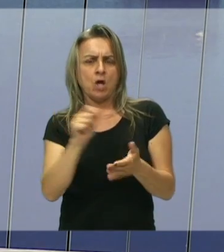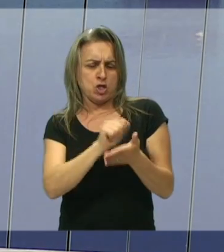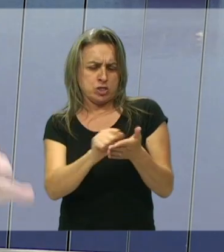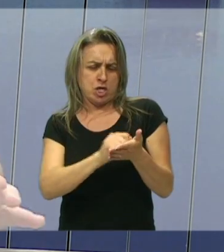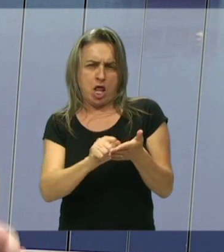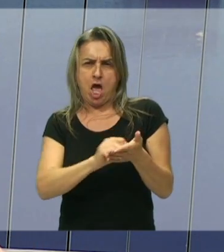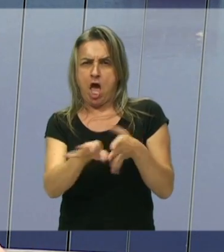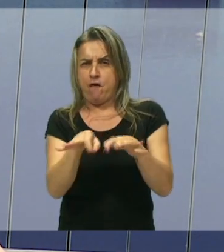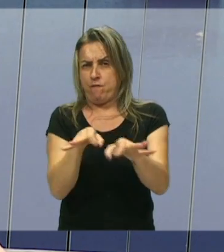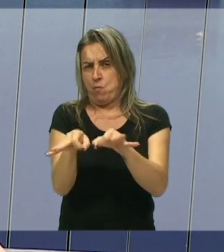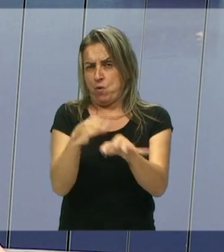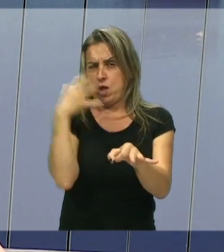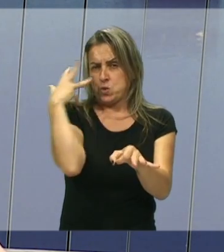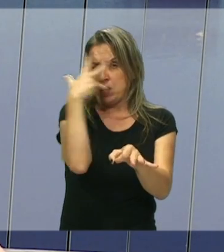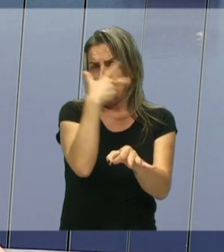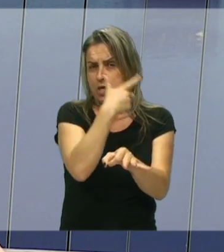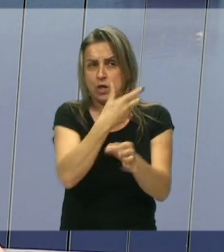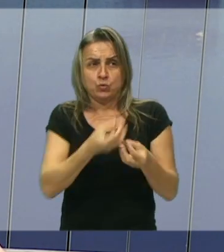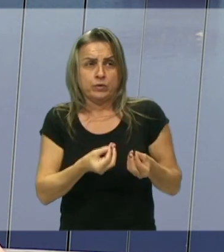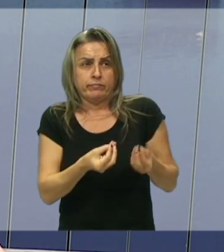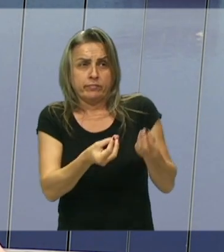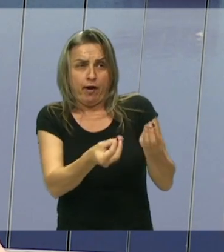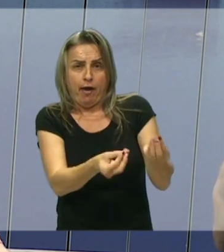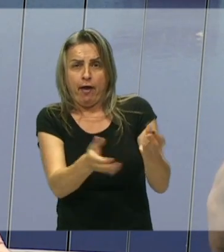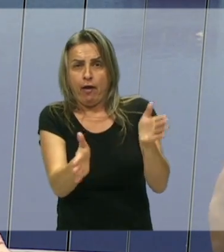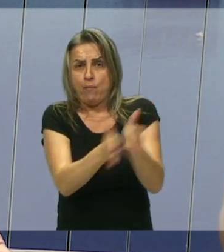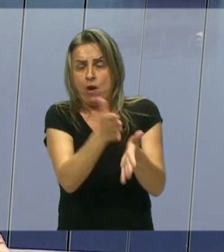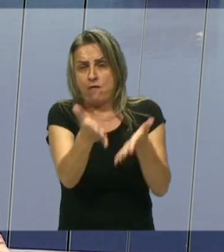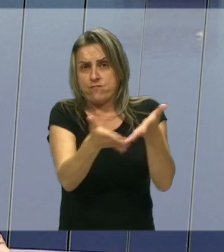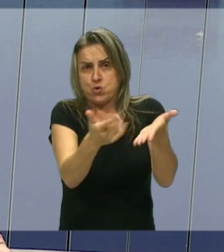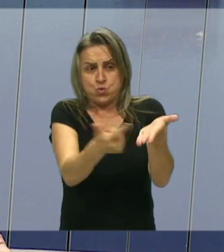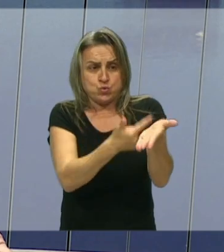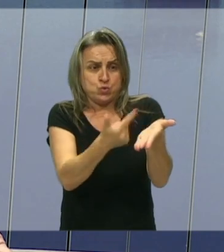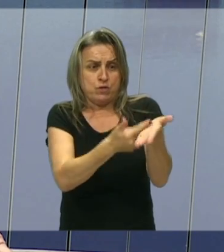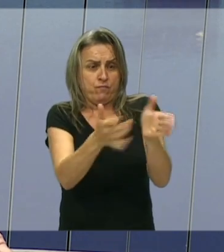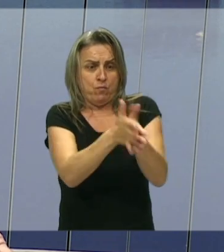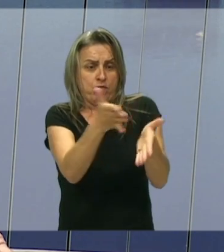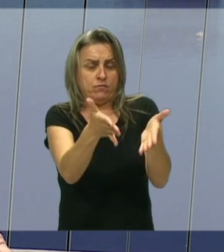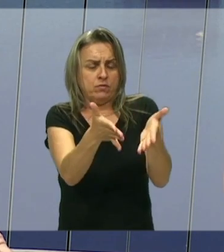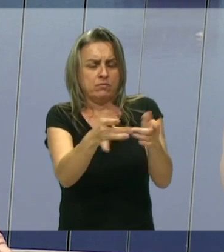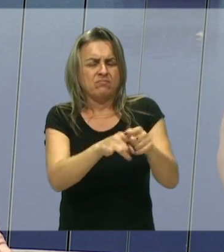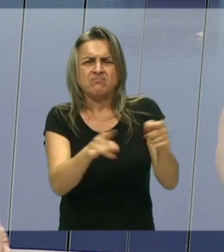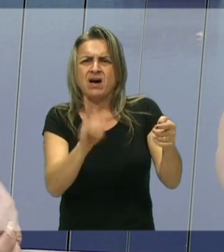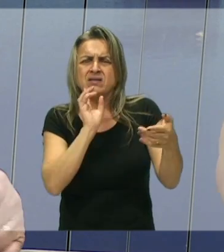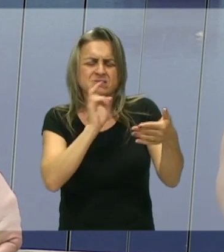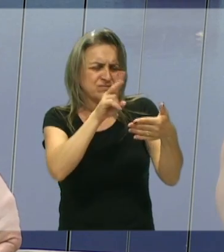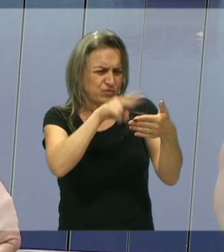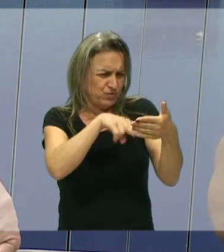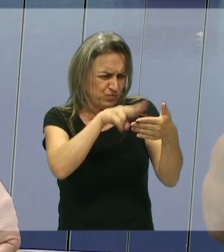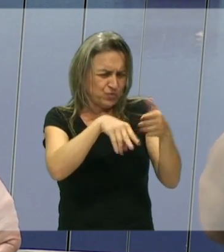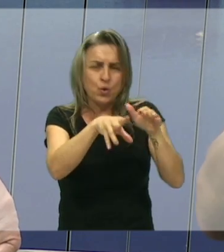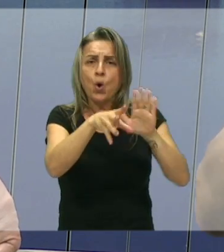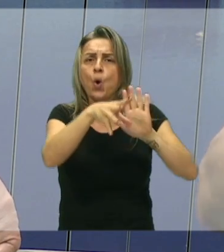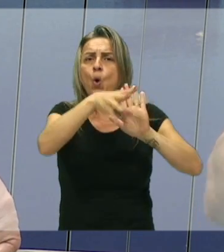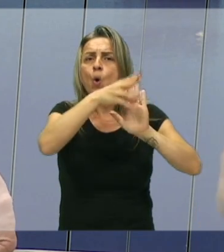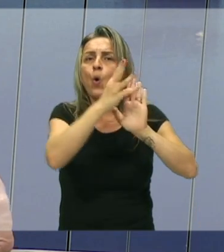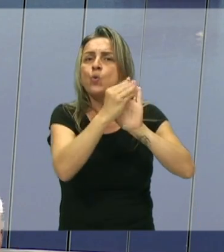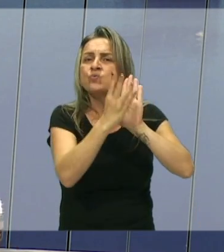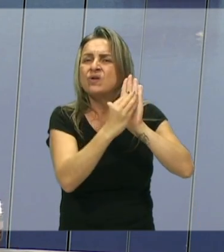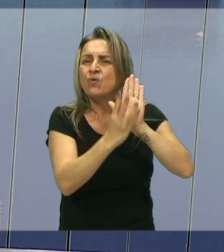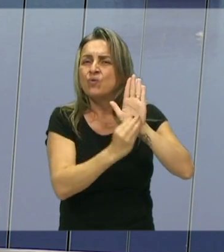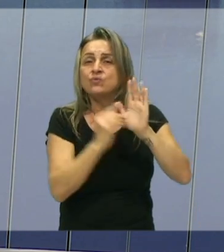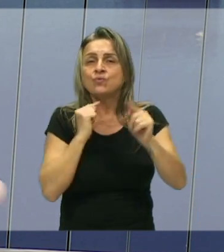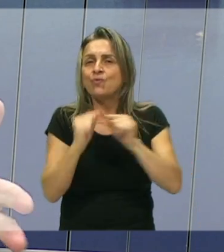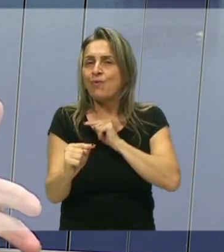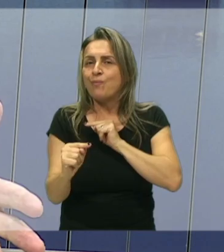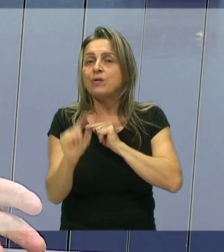bordas douradas e tudo, mas aquilo não combina com a população. Porque nós temos sempre que combinar com a população. A